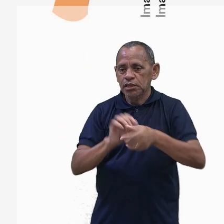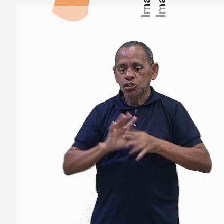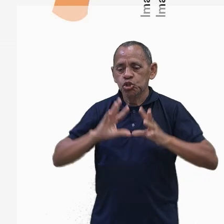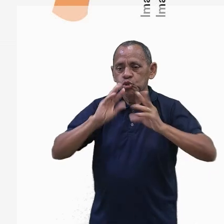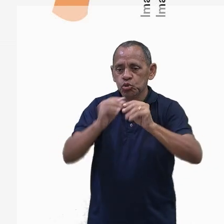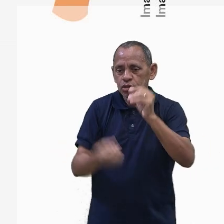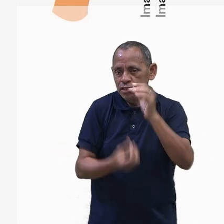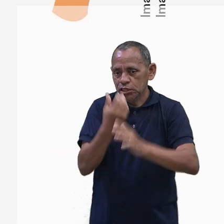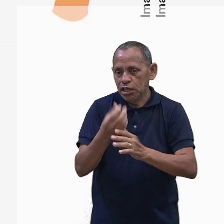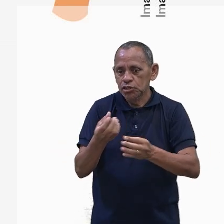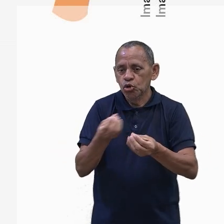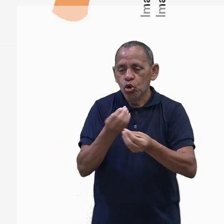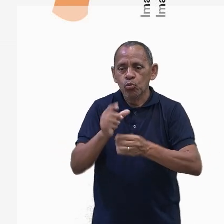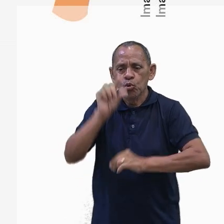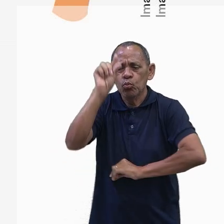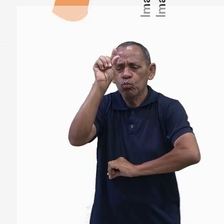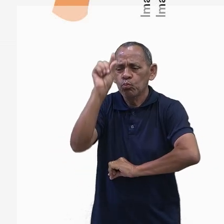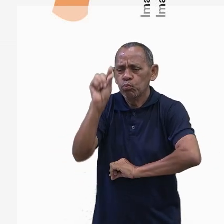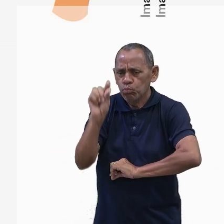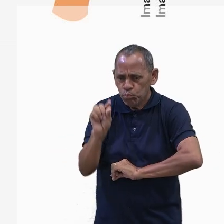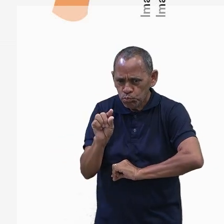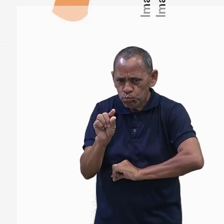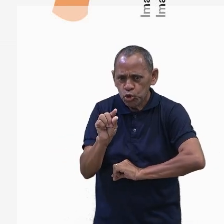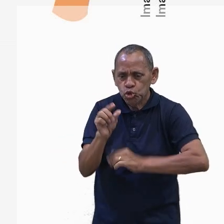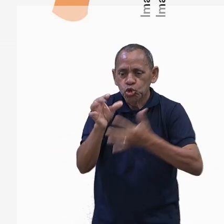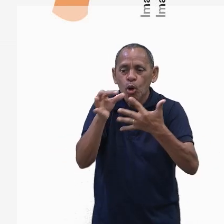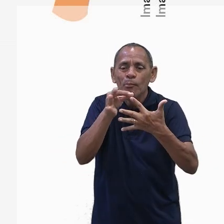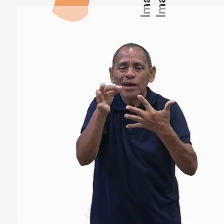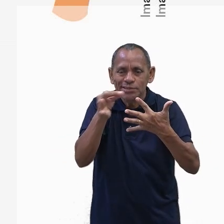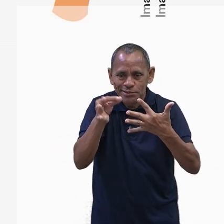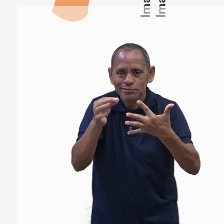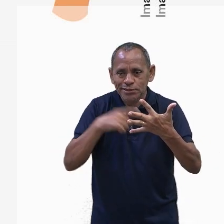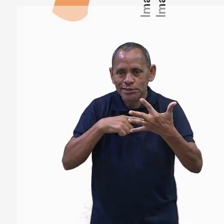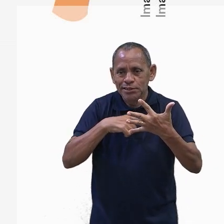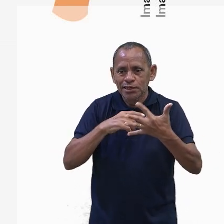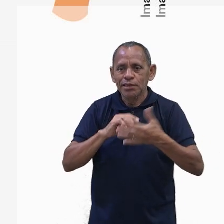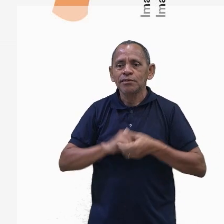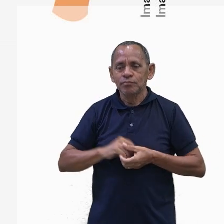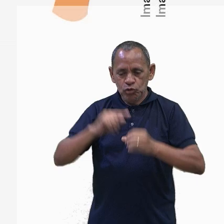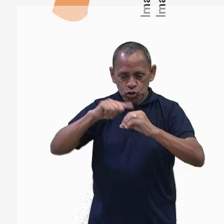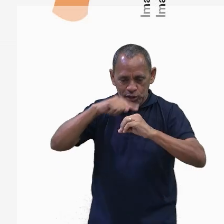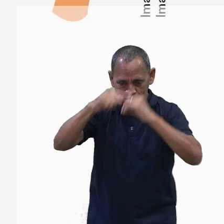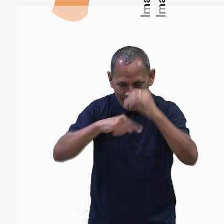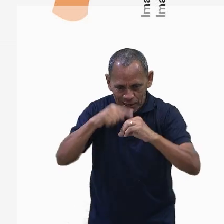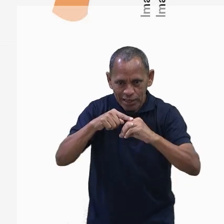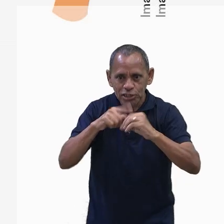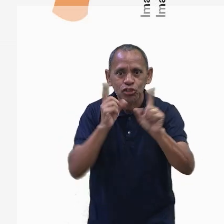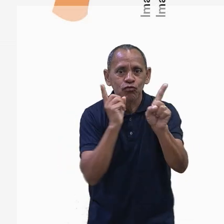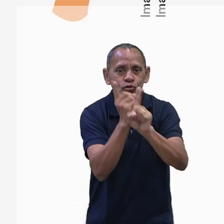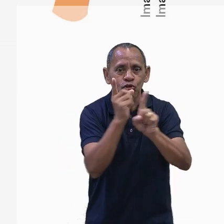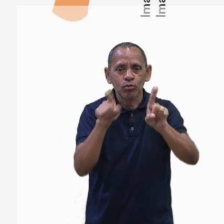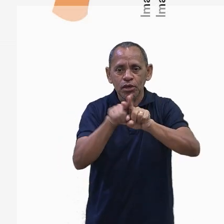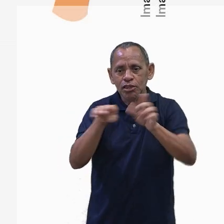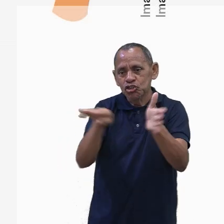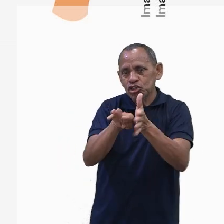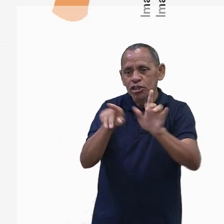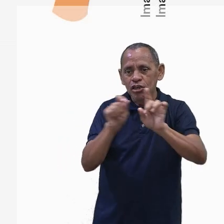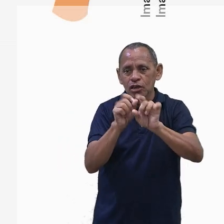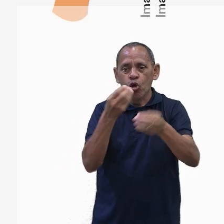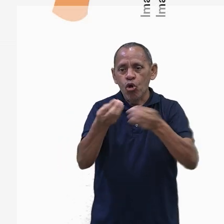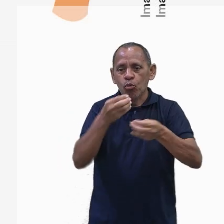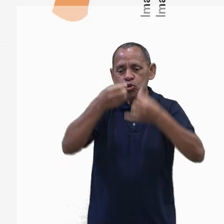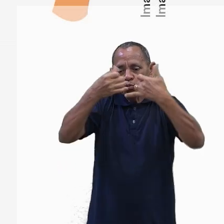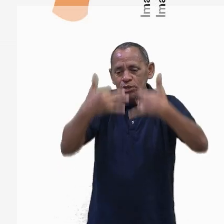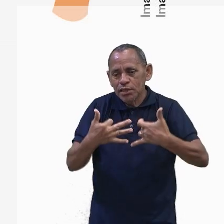é a menor partícula que existe. E ele chegou no átomo, né? Ele chega no átomo e ele diz,